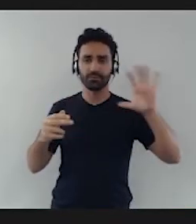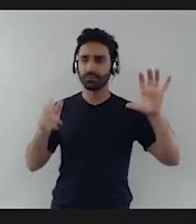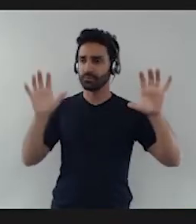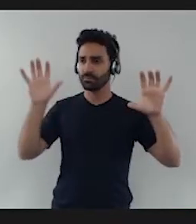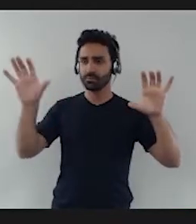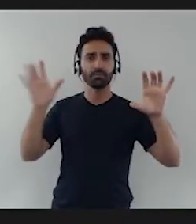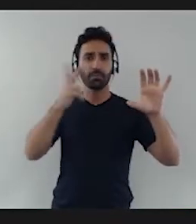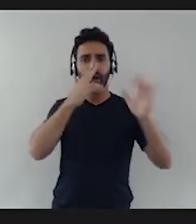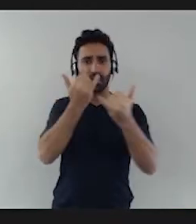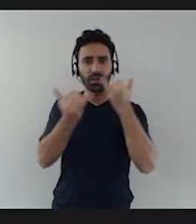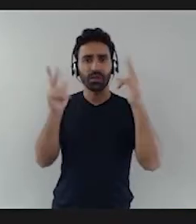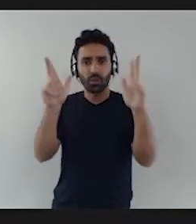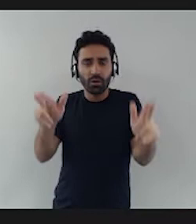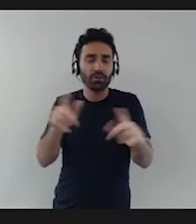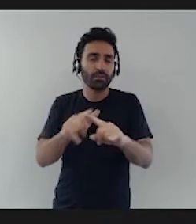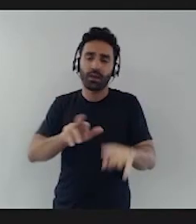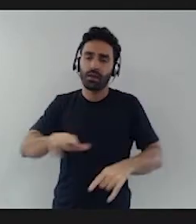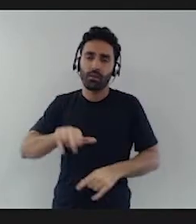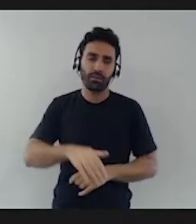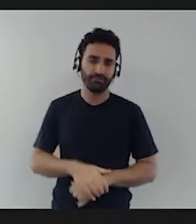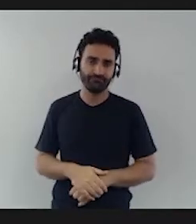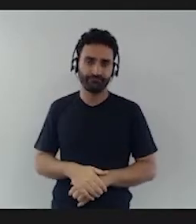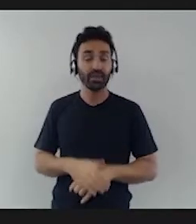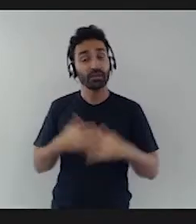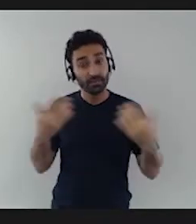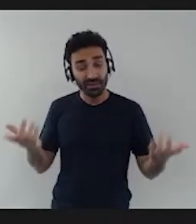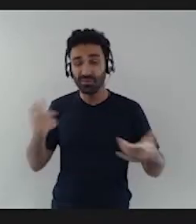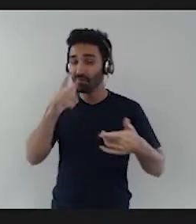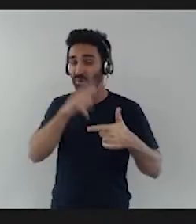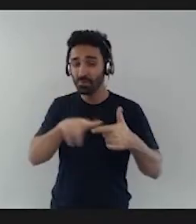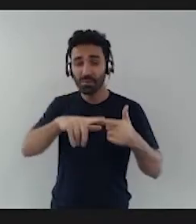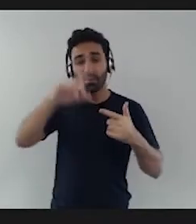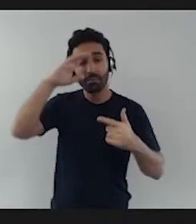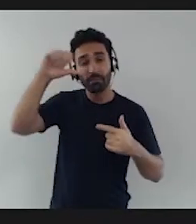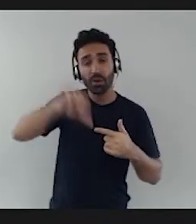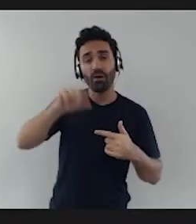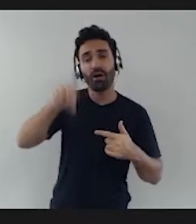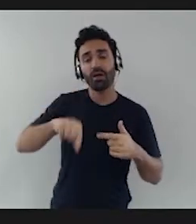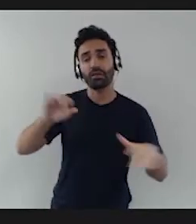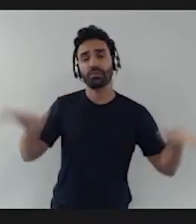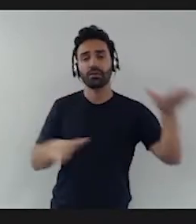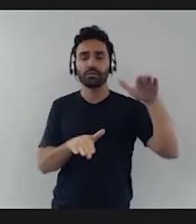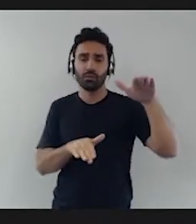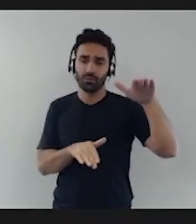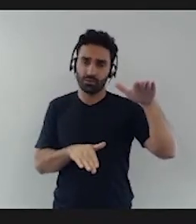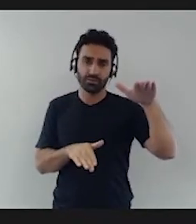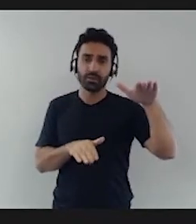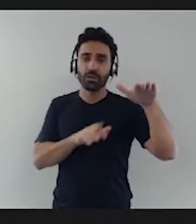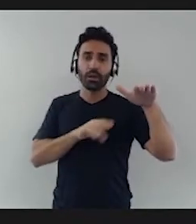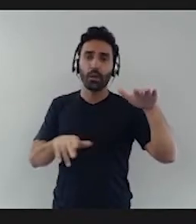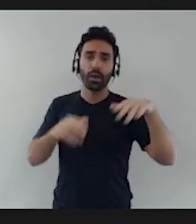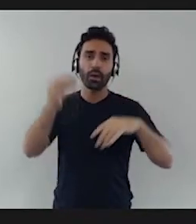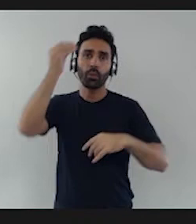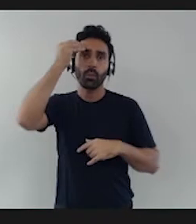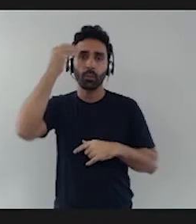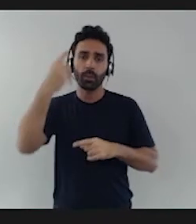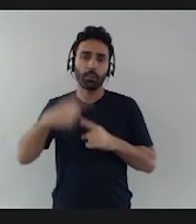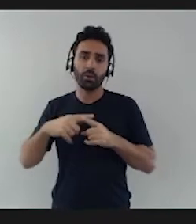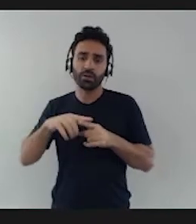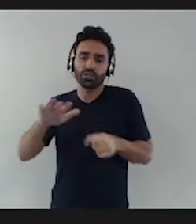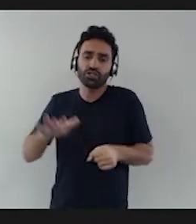Que nós temos um problema de desigualdade, muito mais do que um problema de adensamento. Adensar não é o